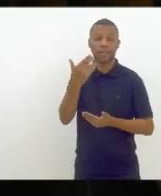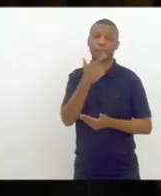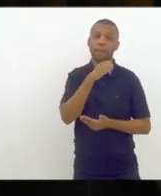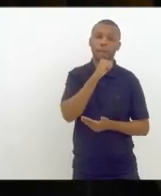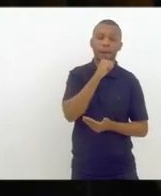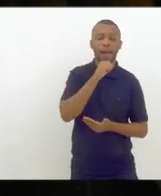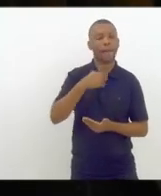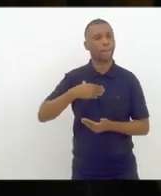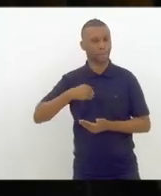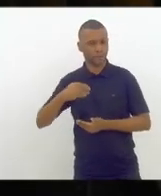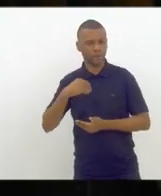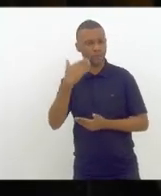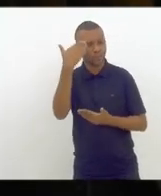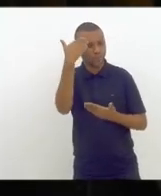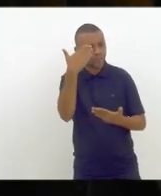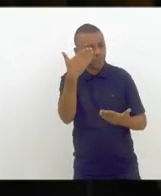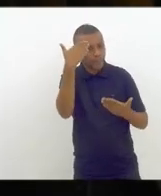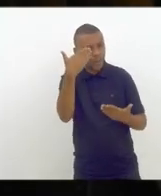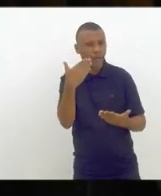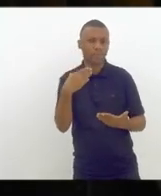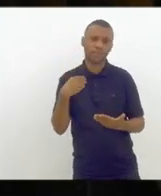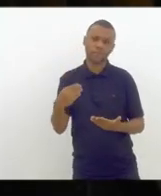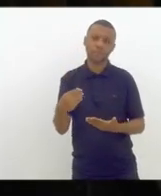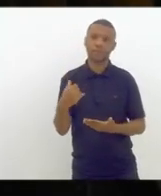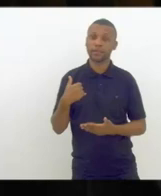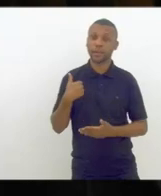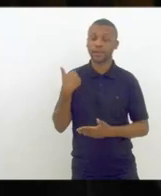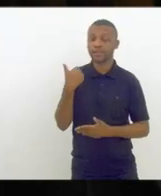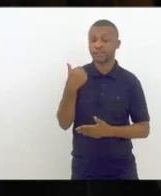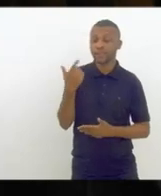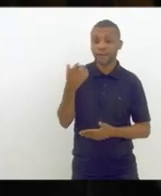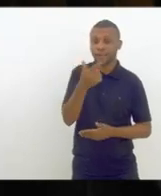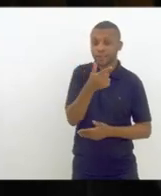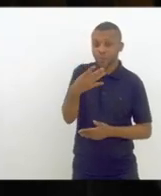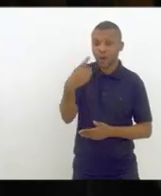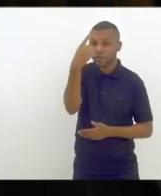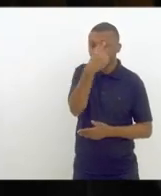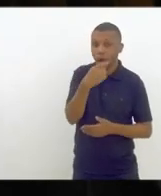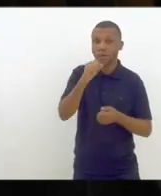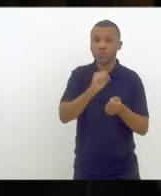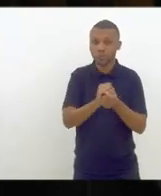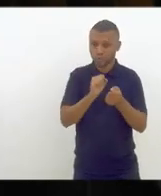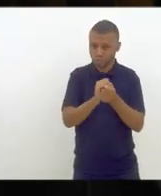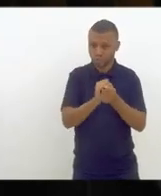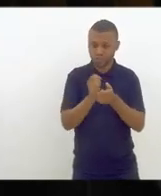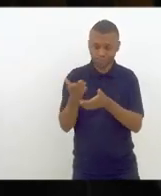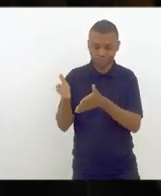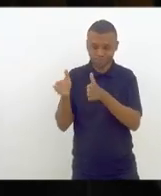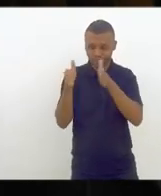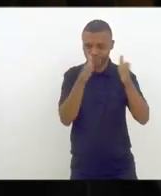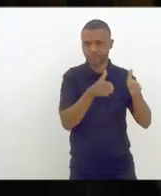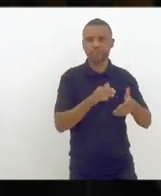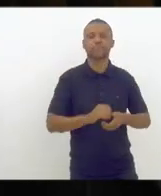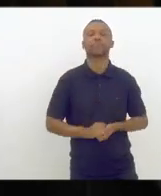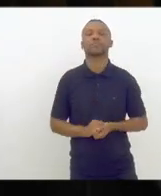também presente, muito obrigado, meu filho. 24 horas comigo. Presidente,